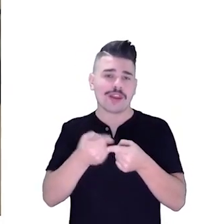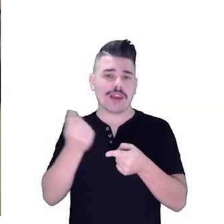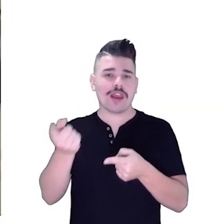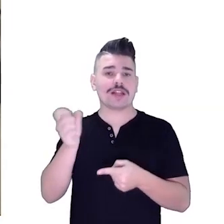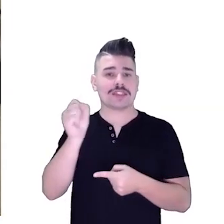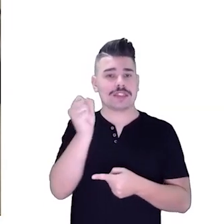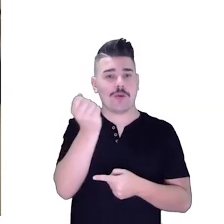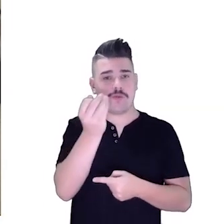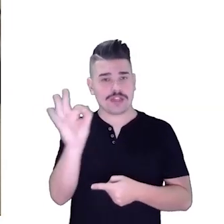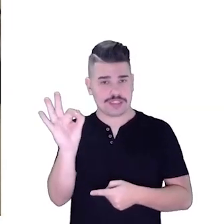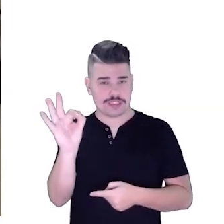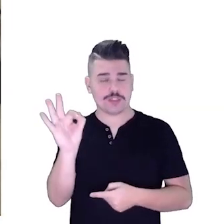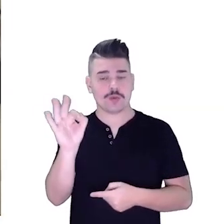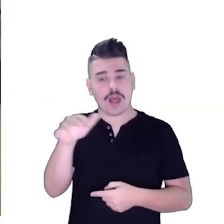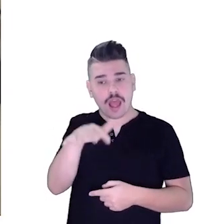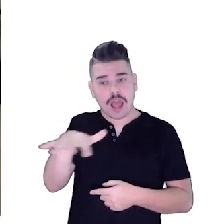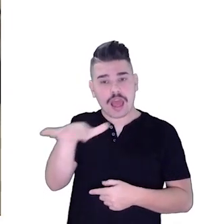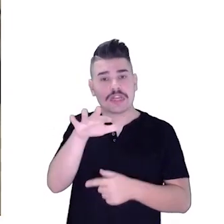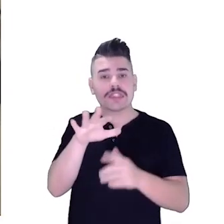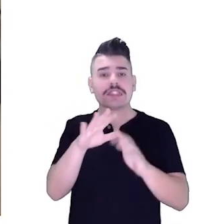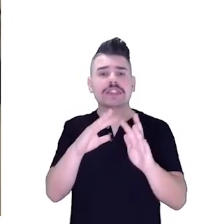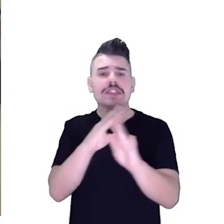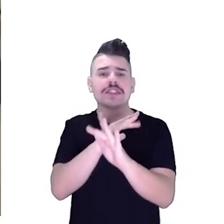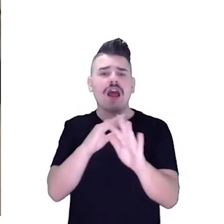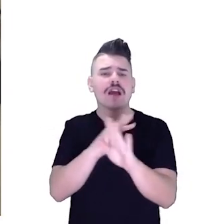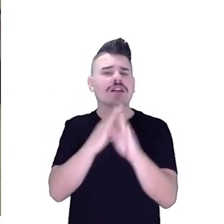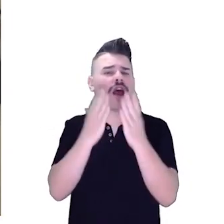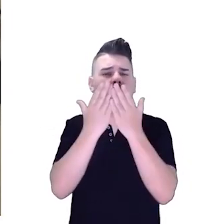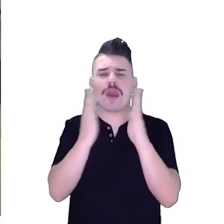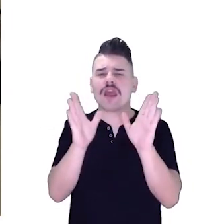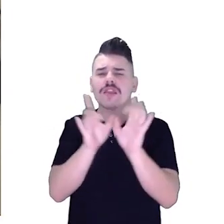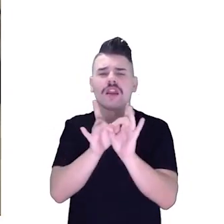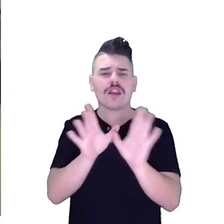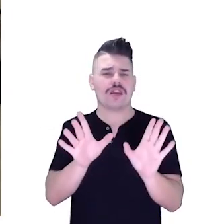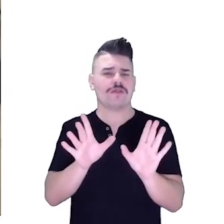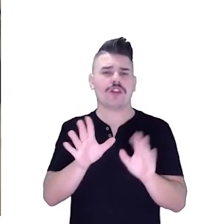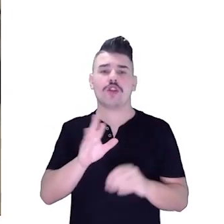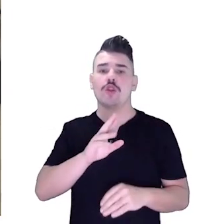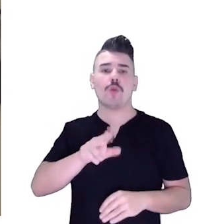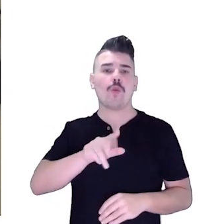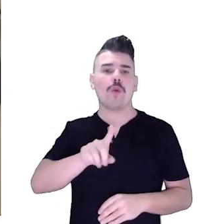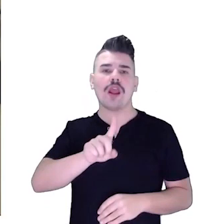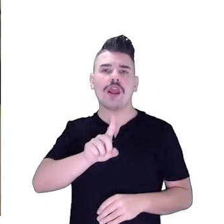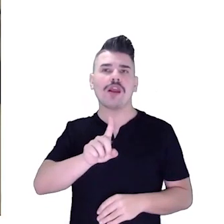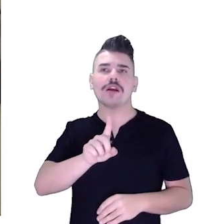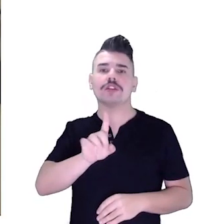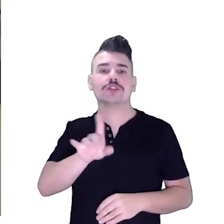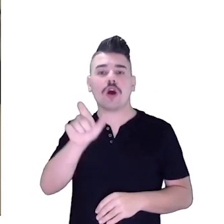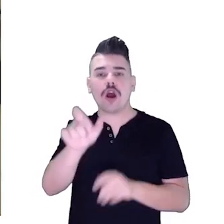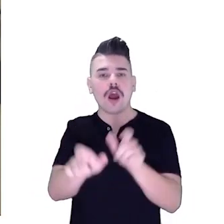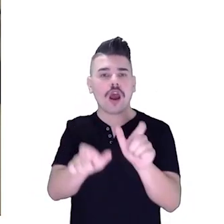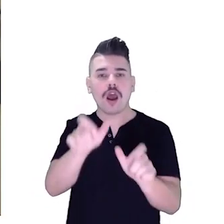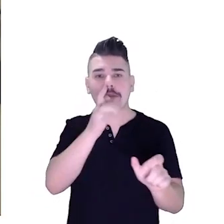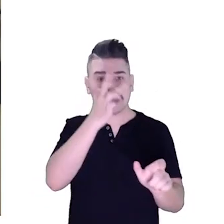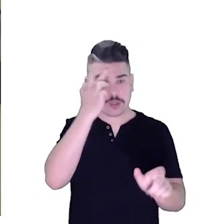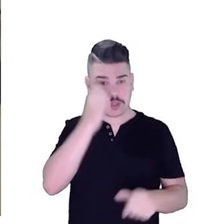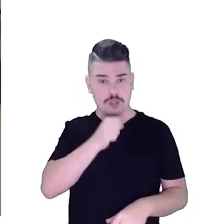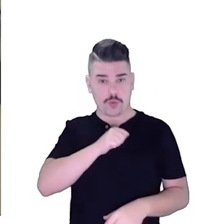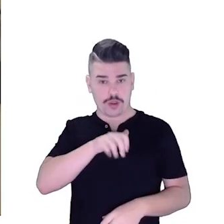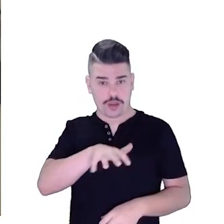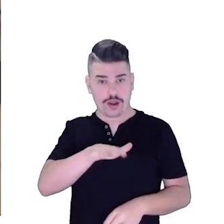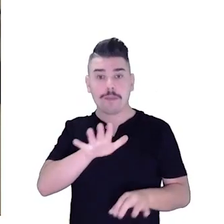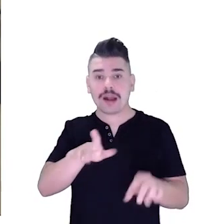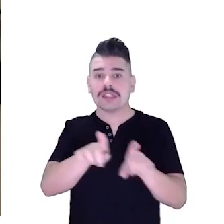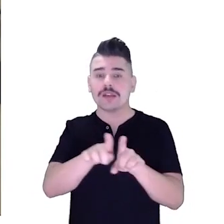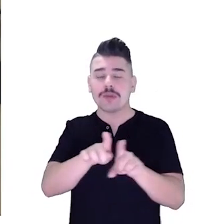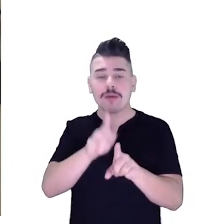São Francisco, à época, ter sido uma cidade muito aberta, não só às pessoas queer, mas